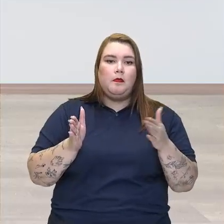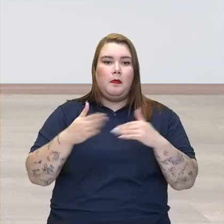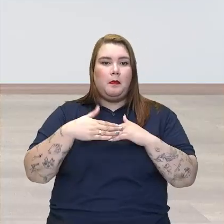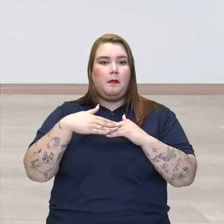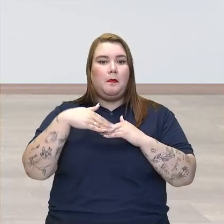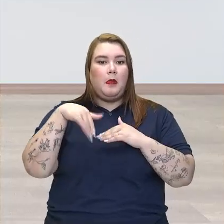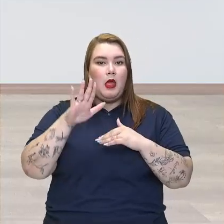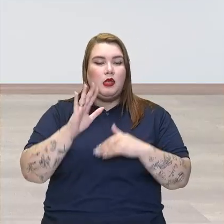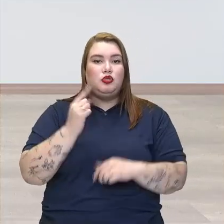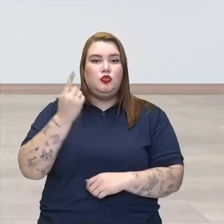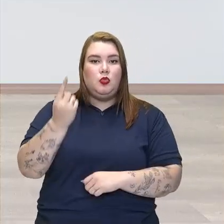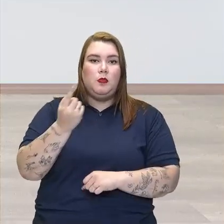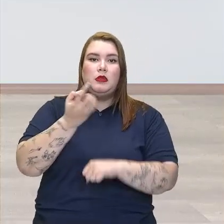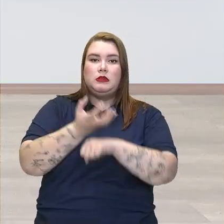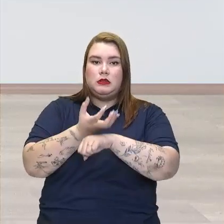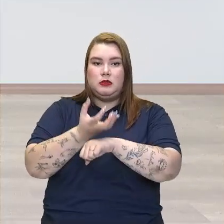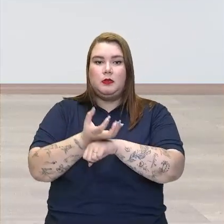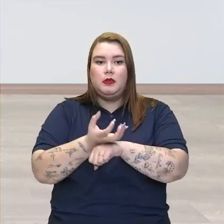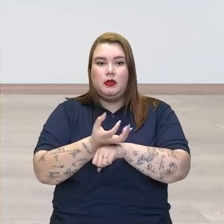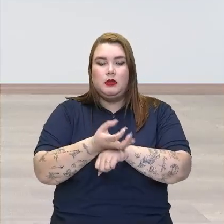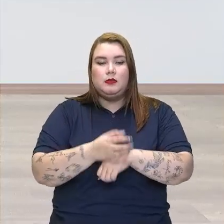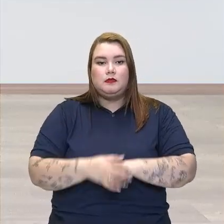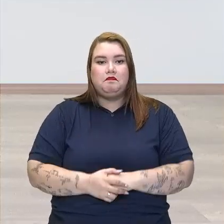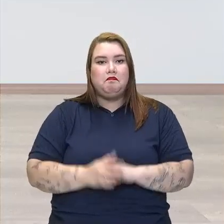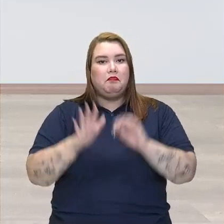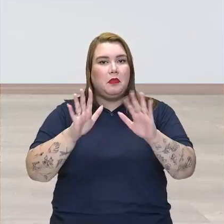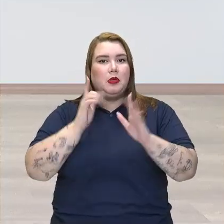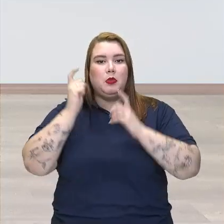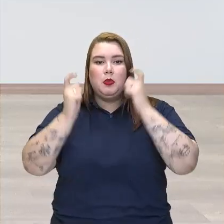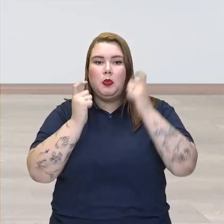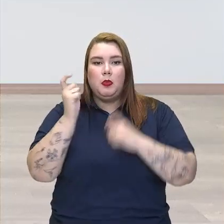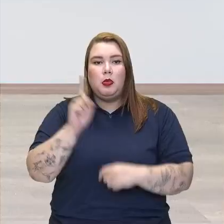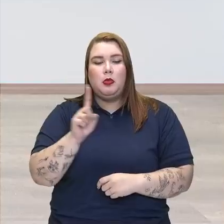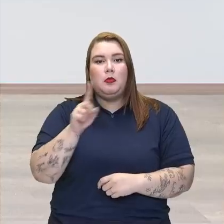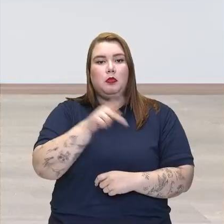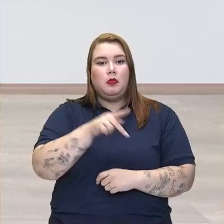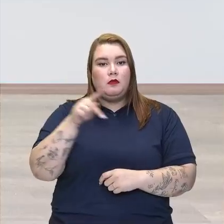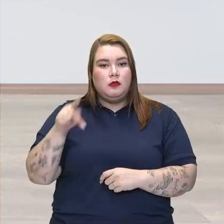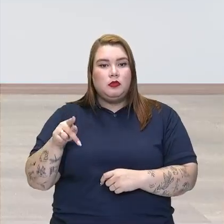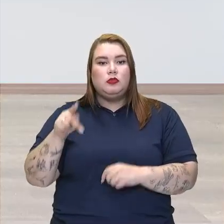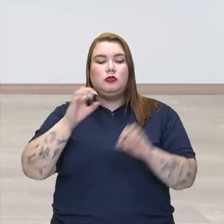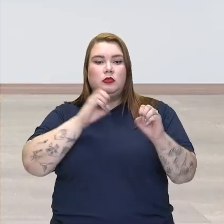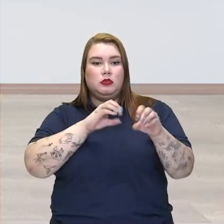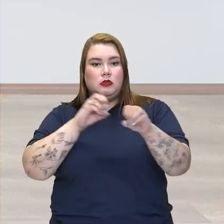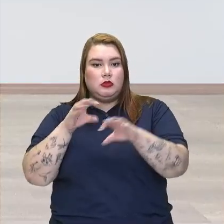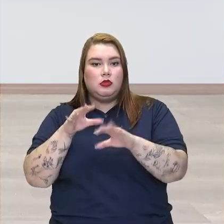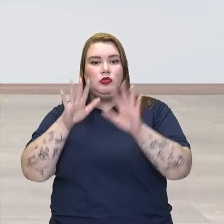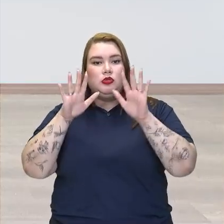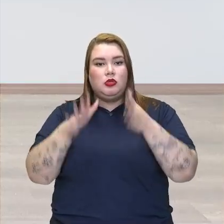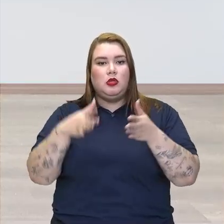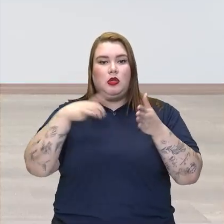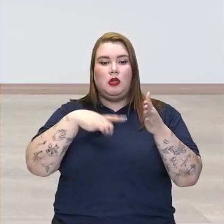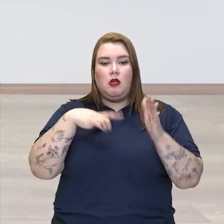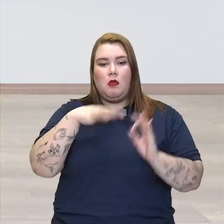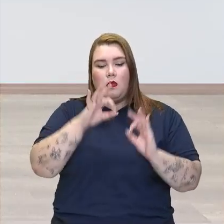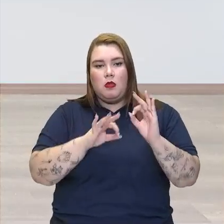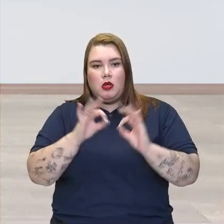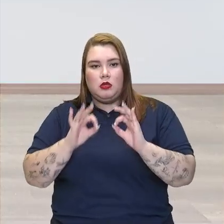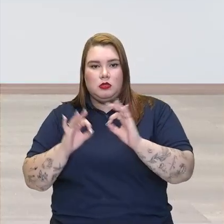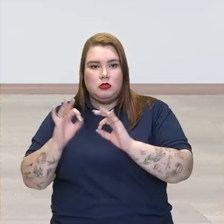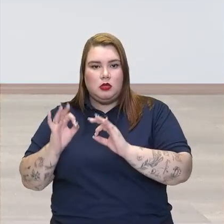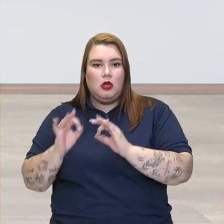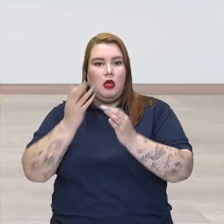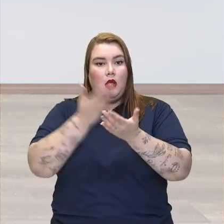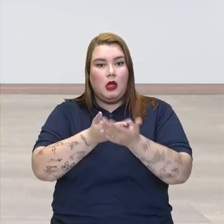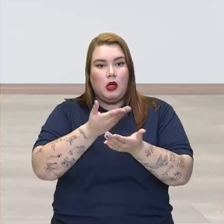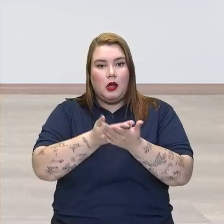de um componente curricular. Não se preocupem que os professores ministrantes já reservaram um momento, né, durante